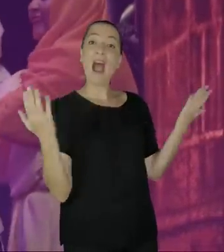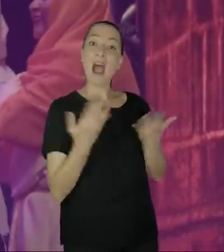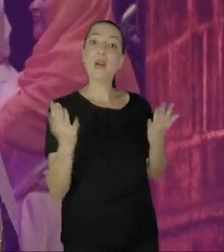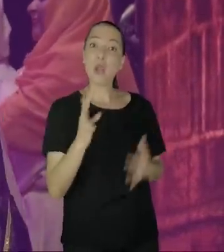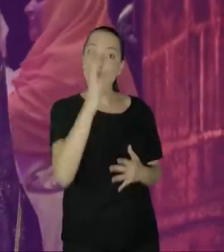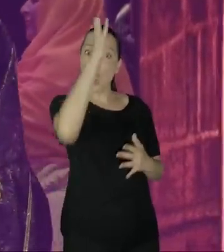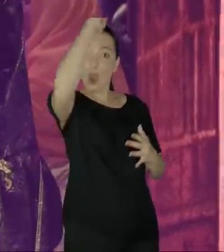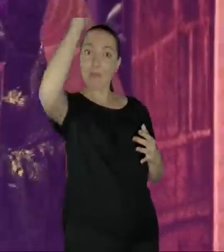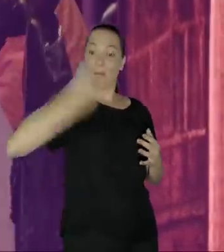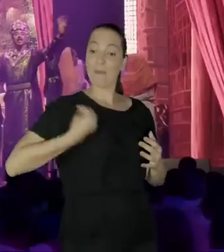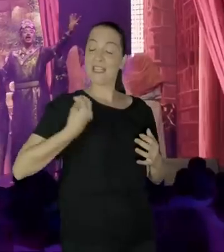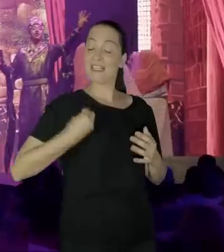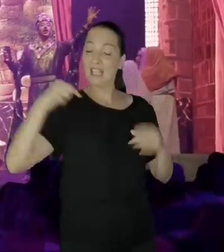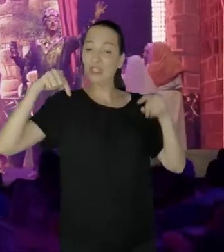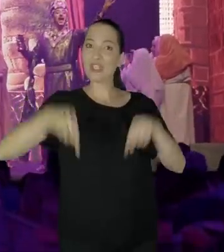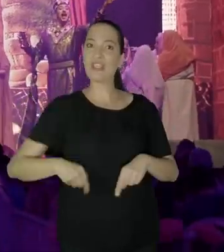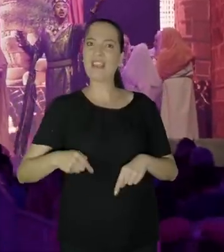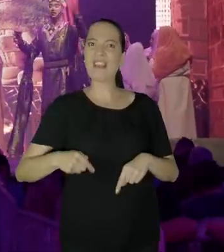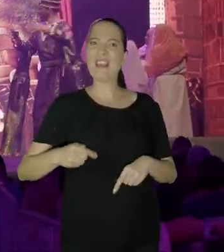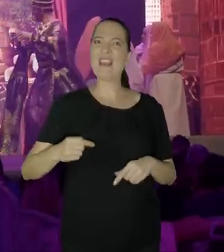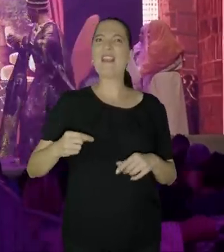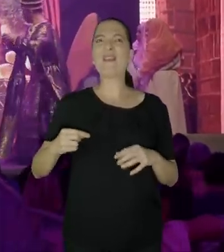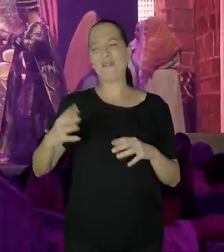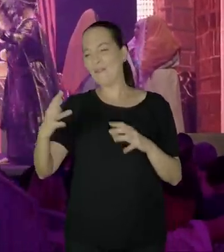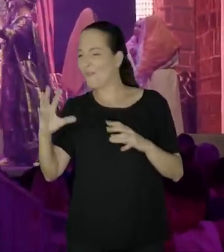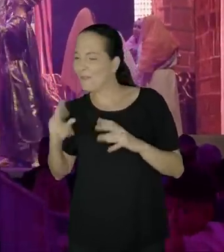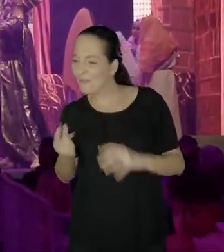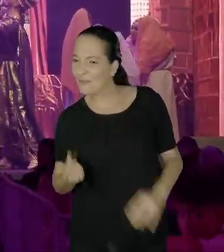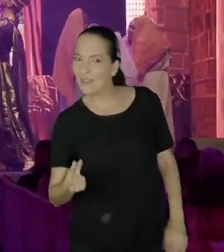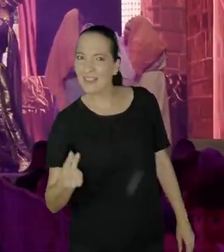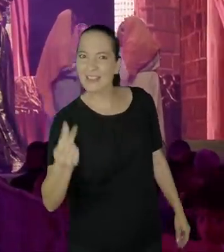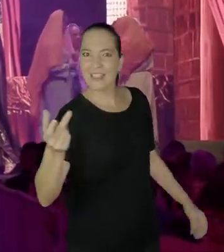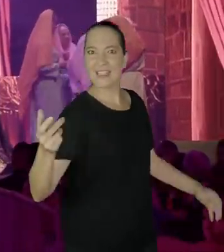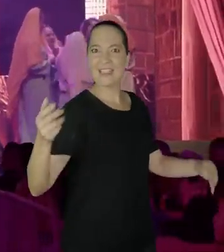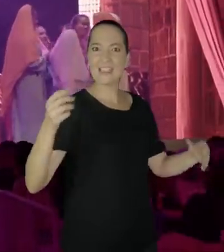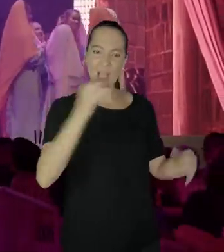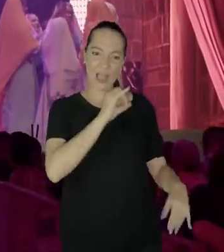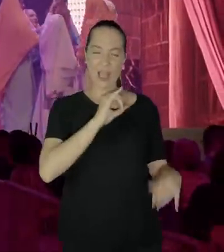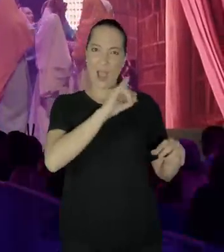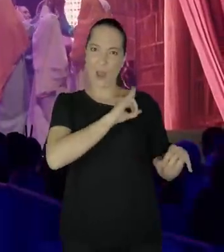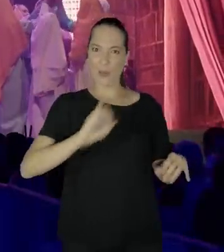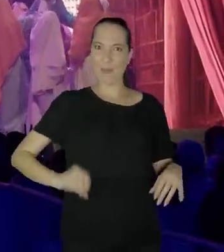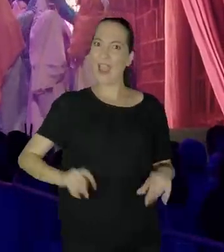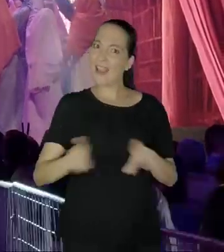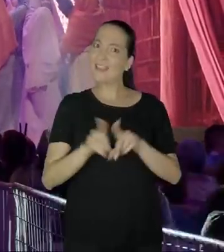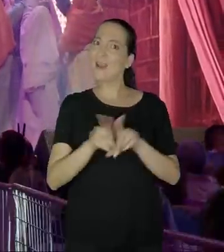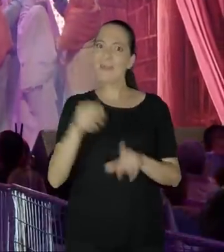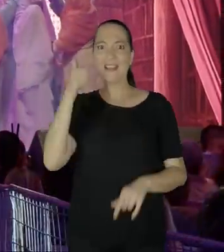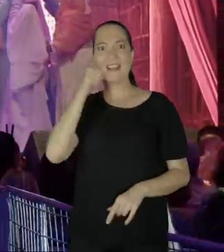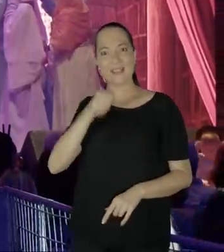neste recinto. Vida longa ao Império e vida longa às mulheres!